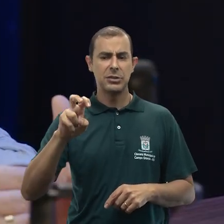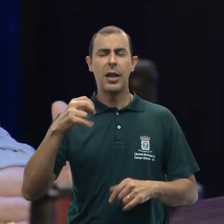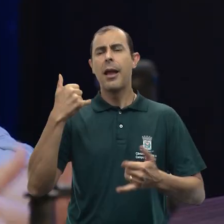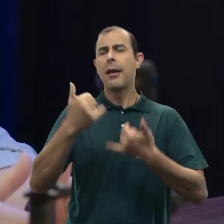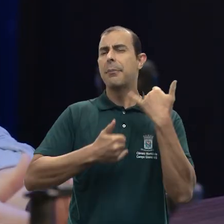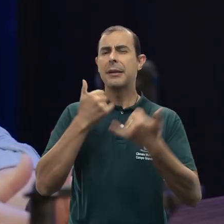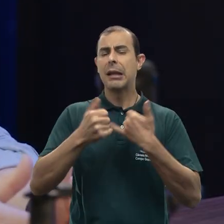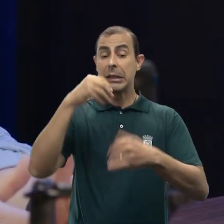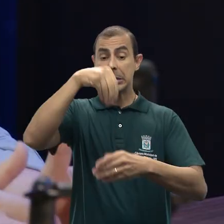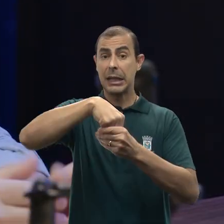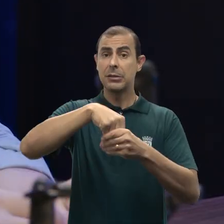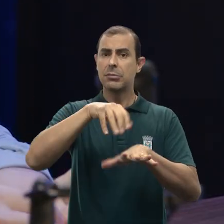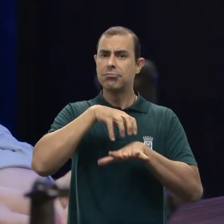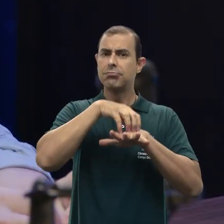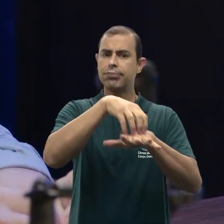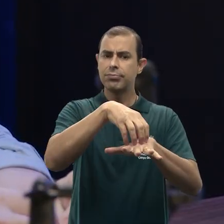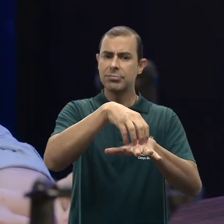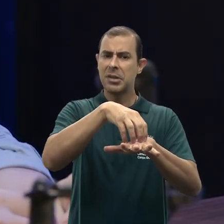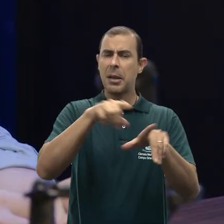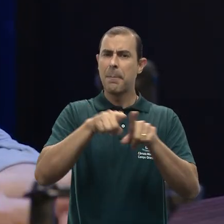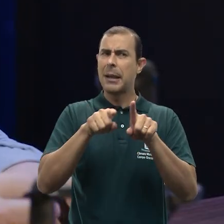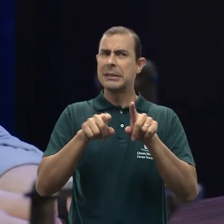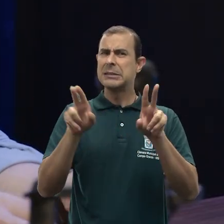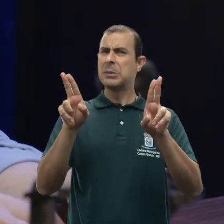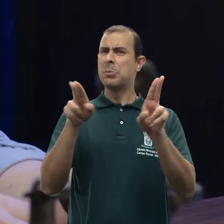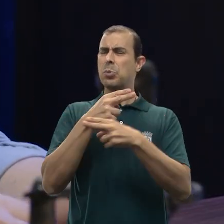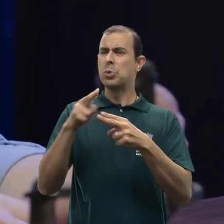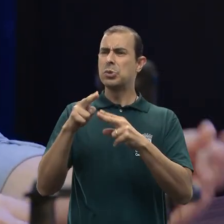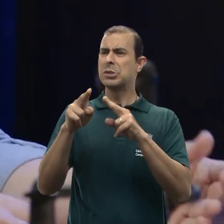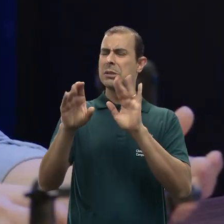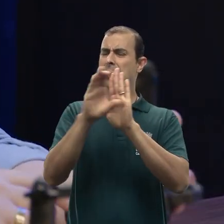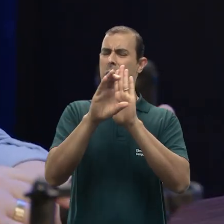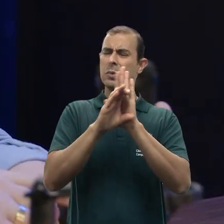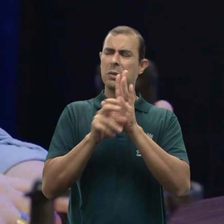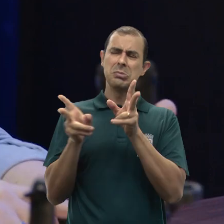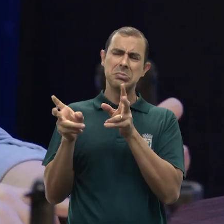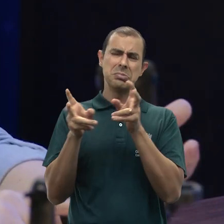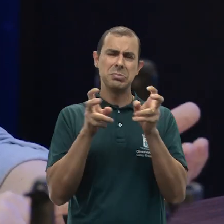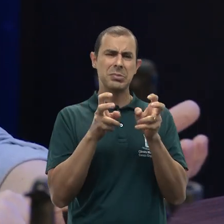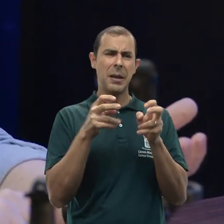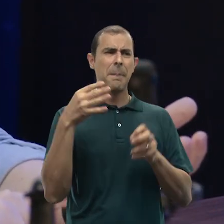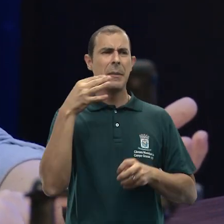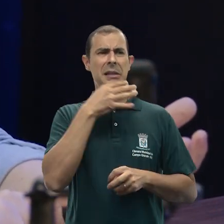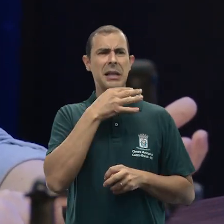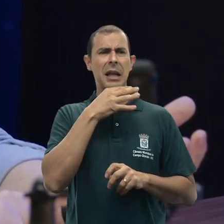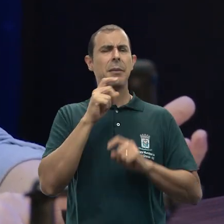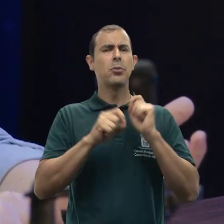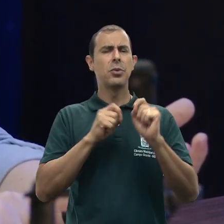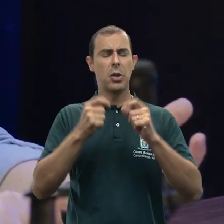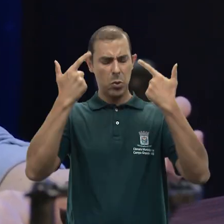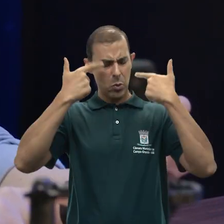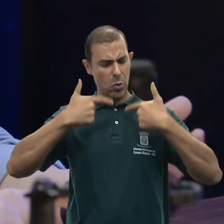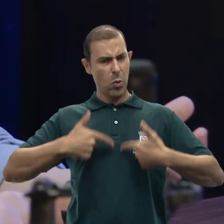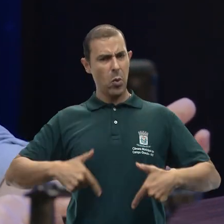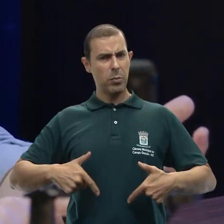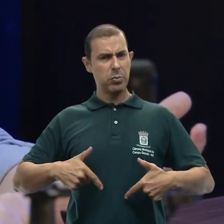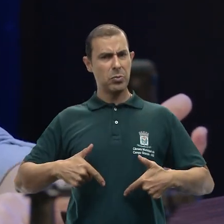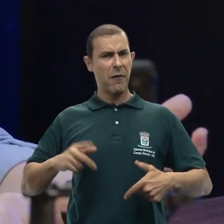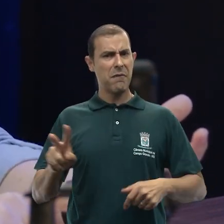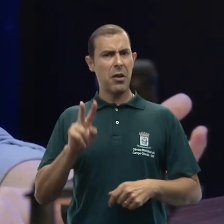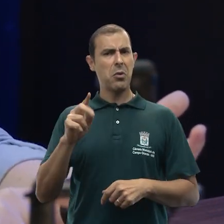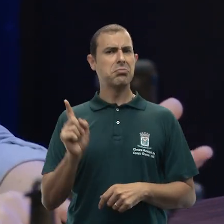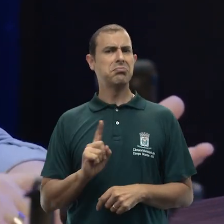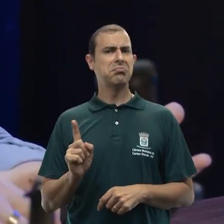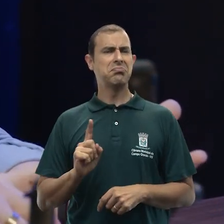participar de uma atividade de lazer e ser exposta a um conteúdo que dá a ela a percepção de que o